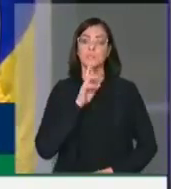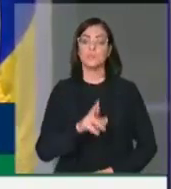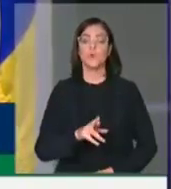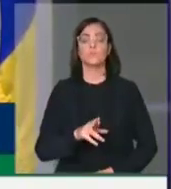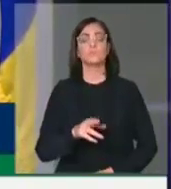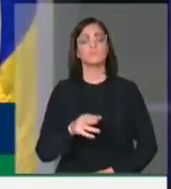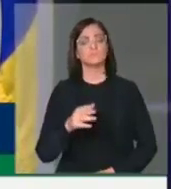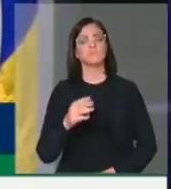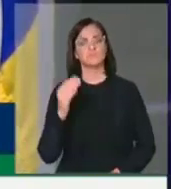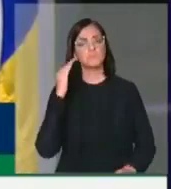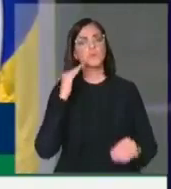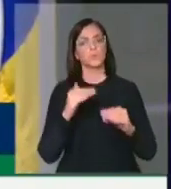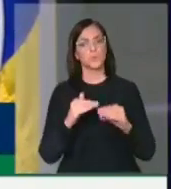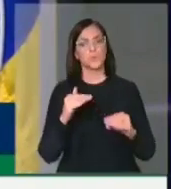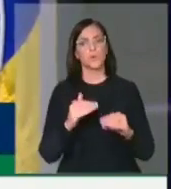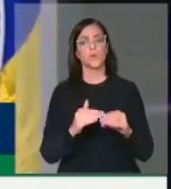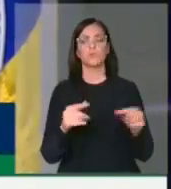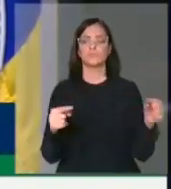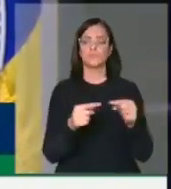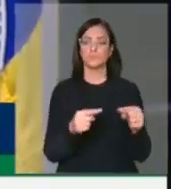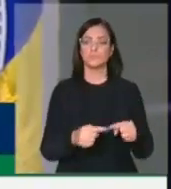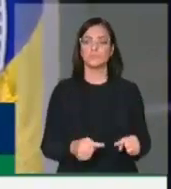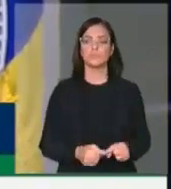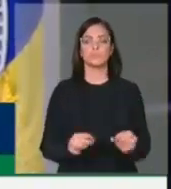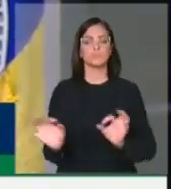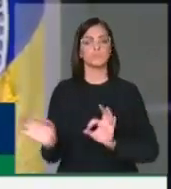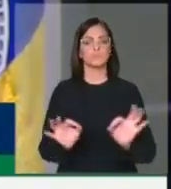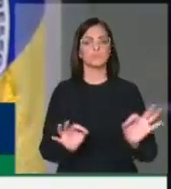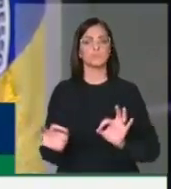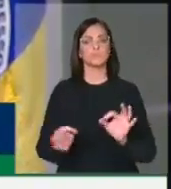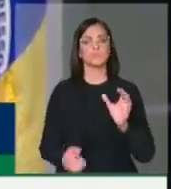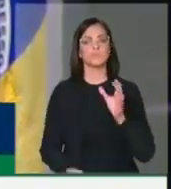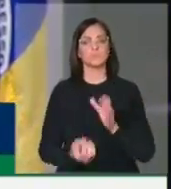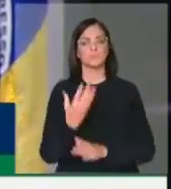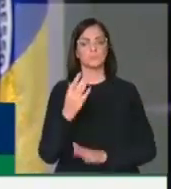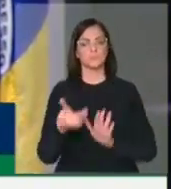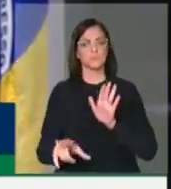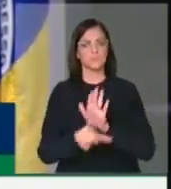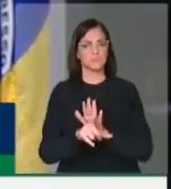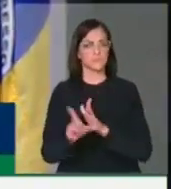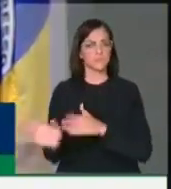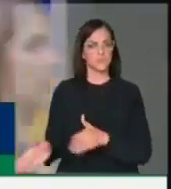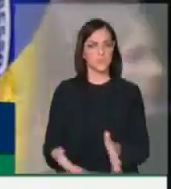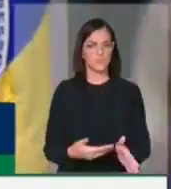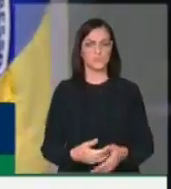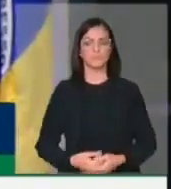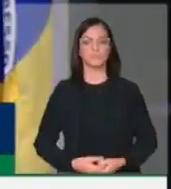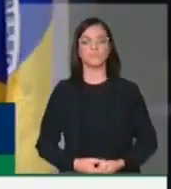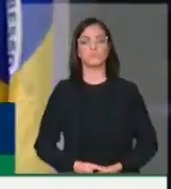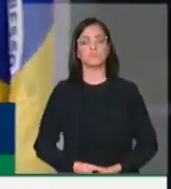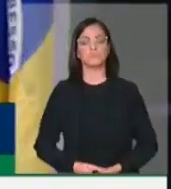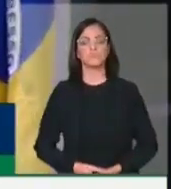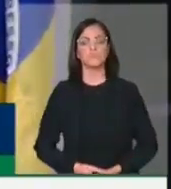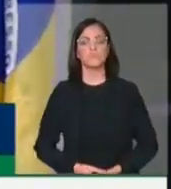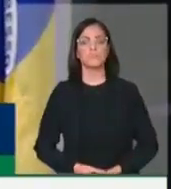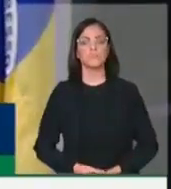pela constitucionalidade, juridicidade e boa técnica legislativa do projeto.